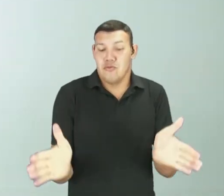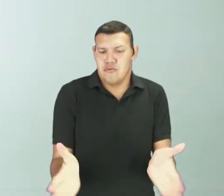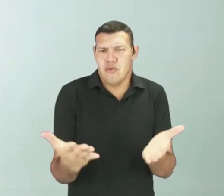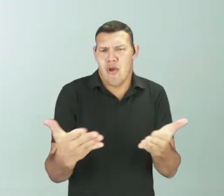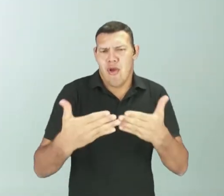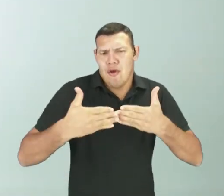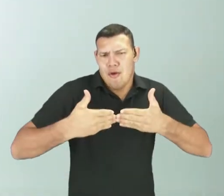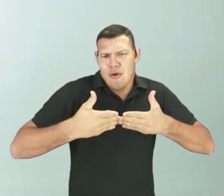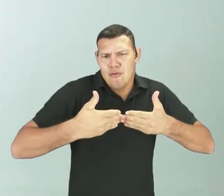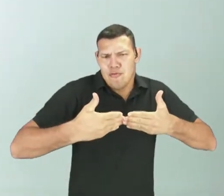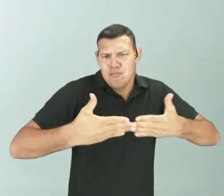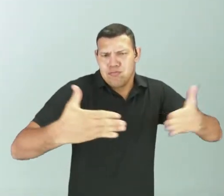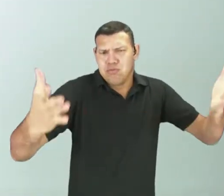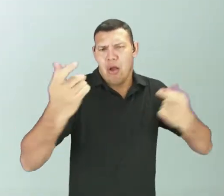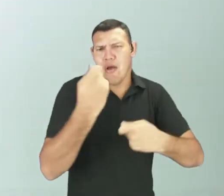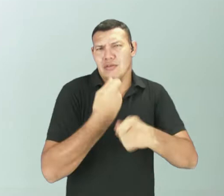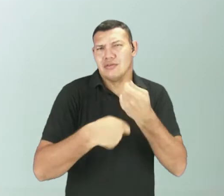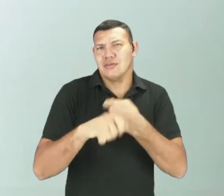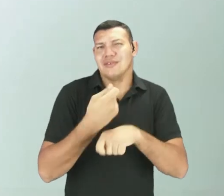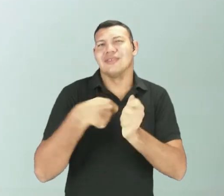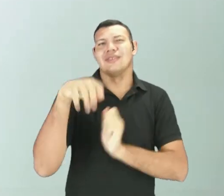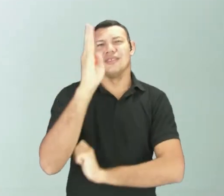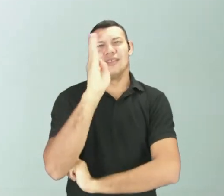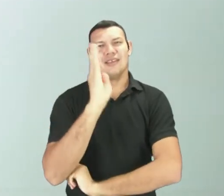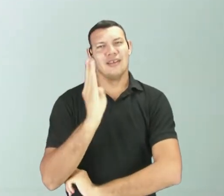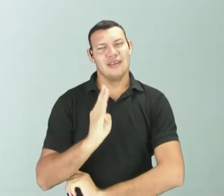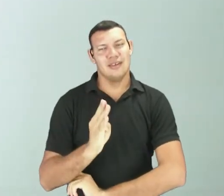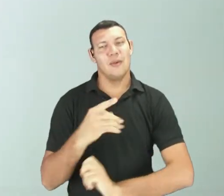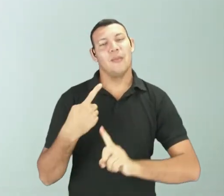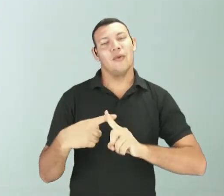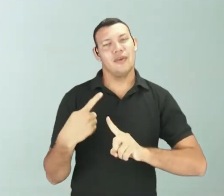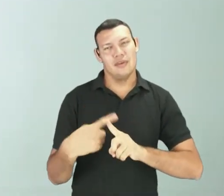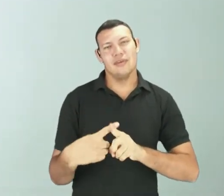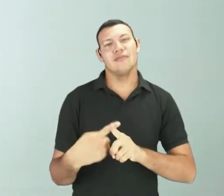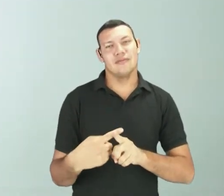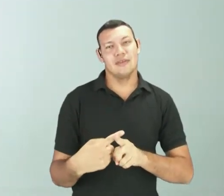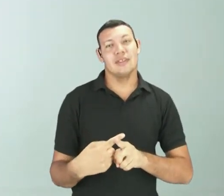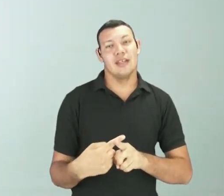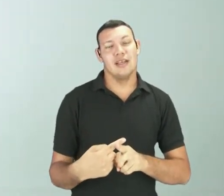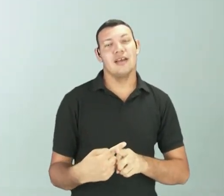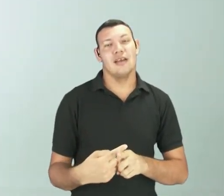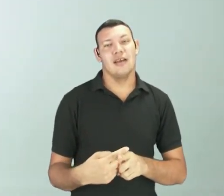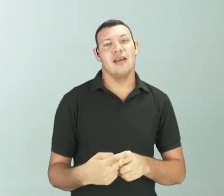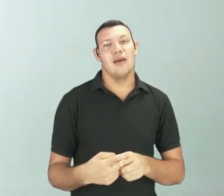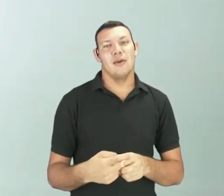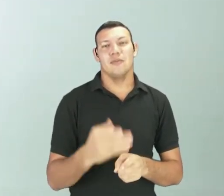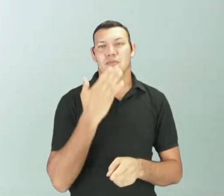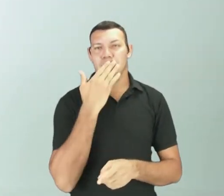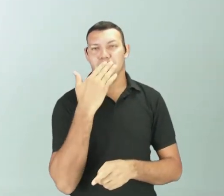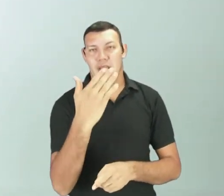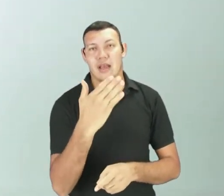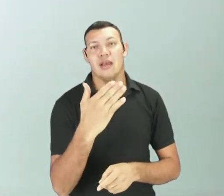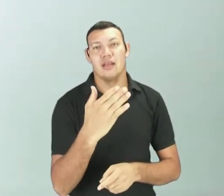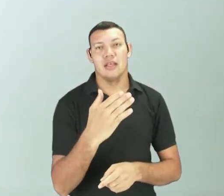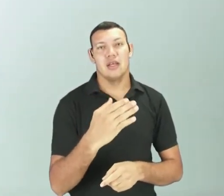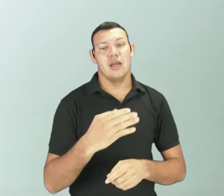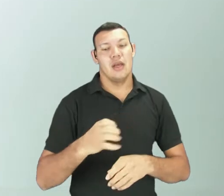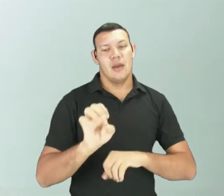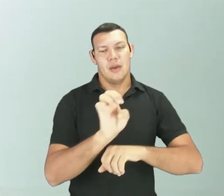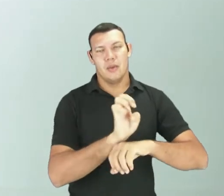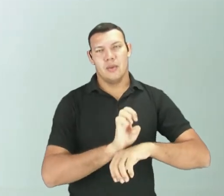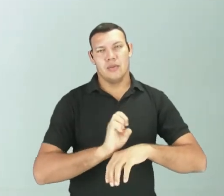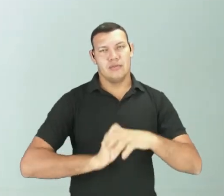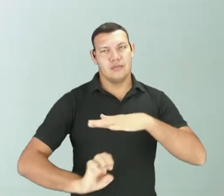imensa para a economia do país, porque ele vai permitir que empresas multinacionais venham aqui para o Brasil.